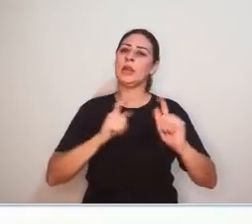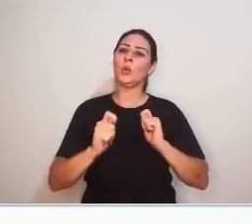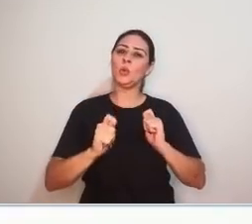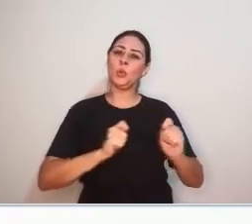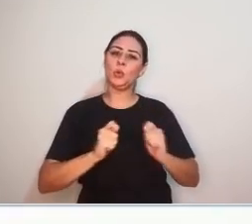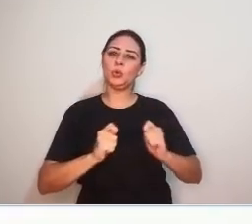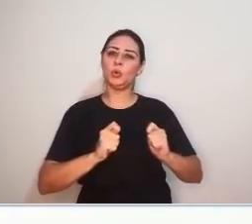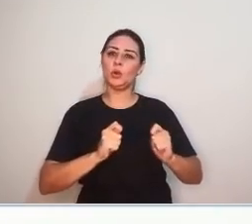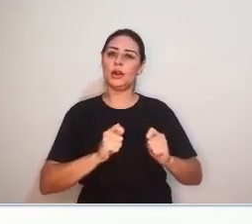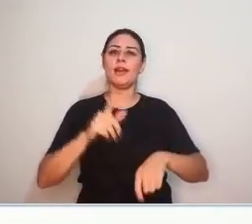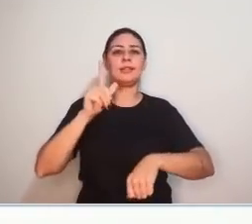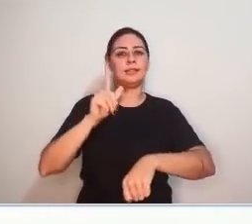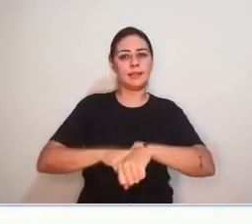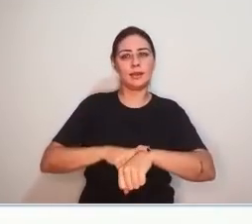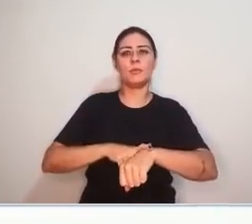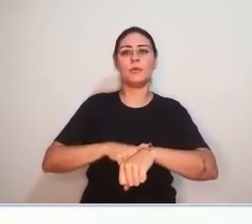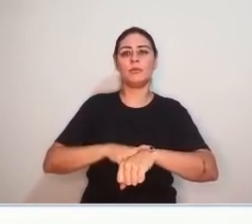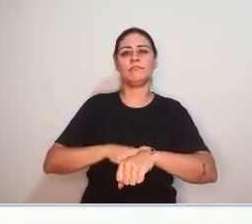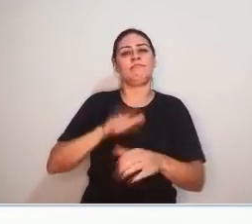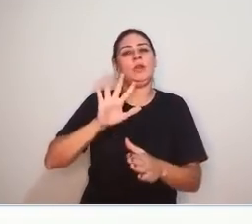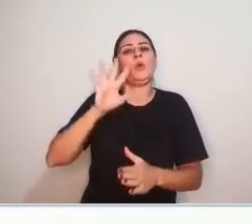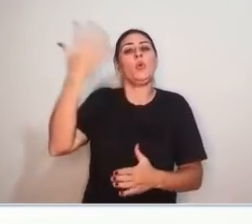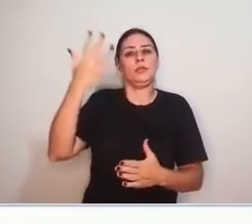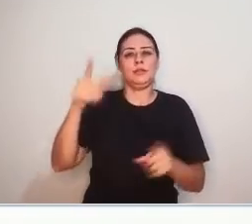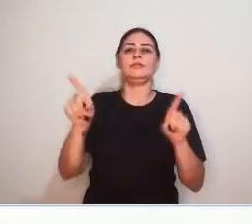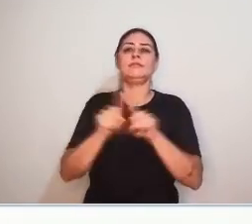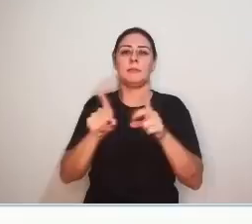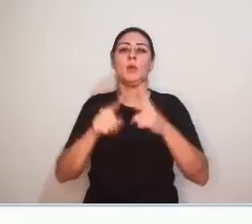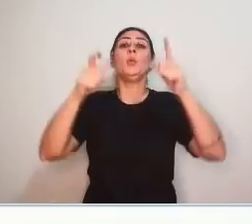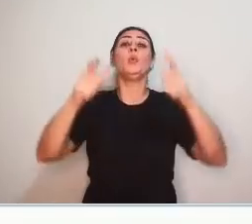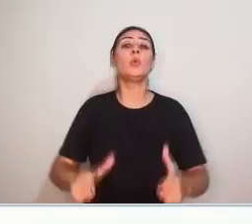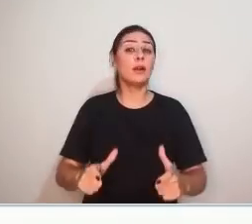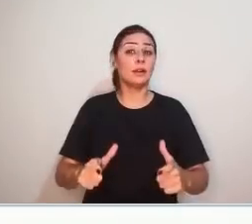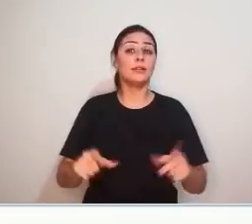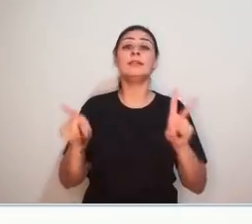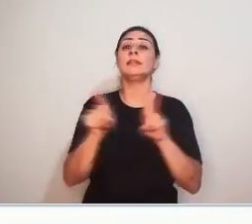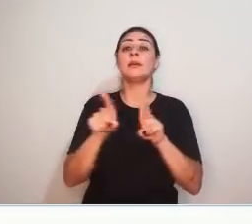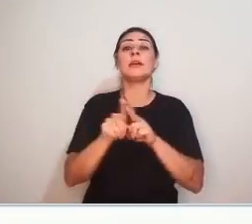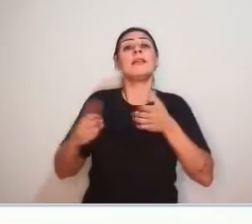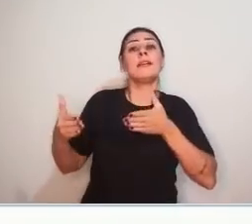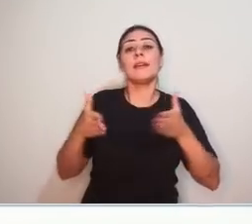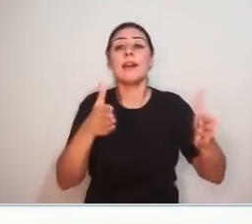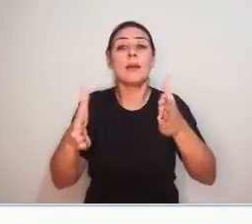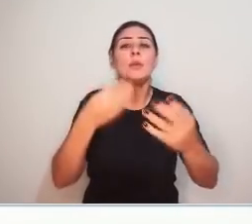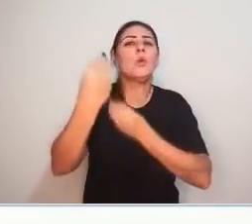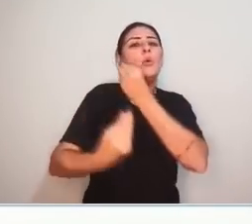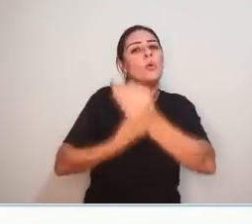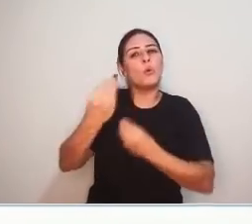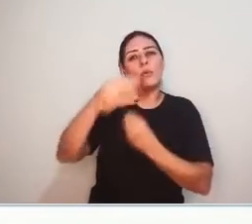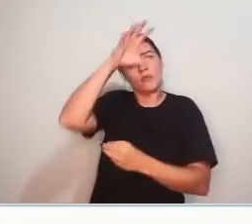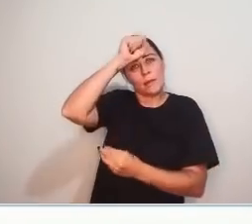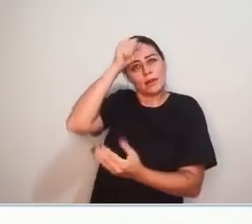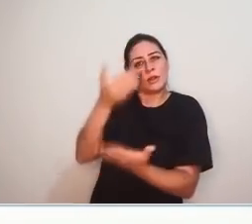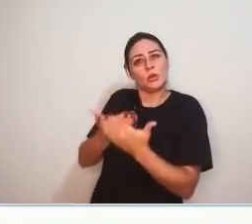algum elemento de controle sobre o tempo em que isso acontece, o lugar onde isso acontece, o caminho que ele